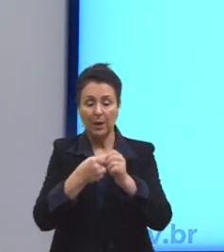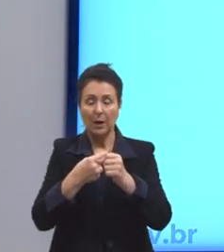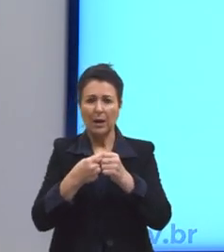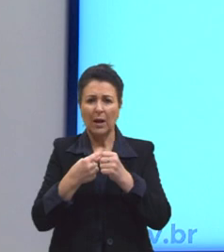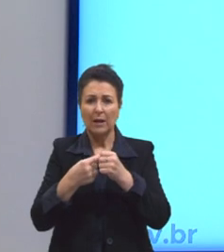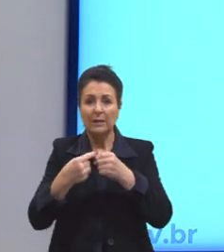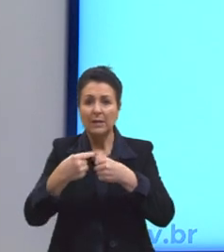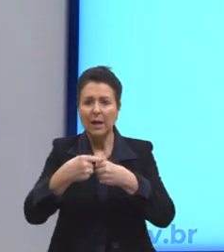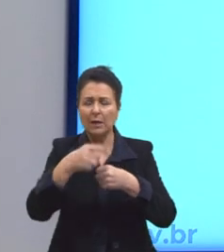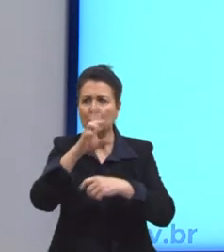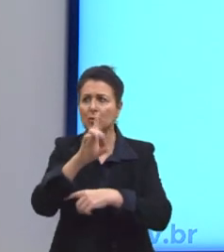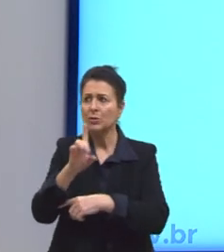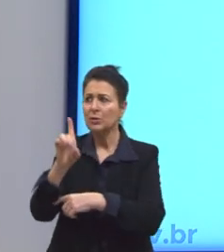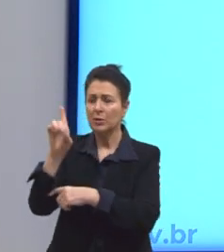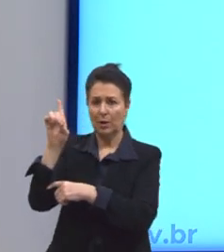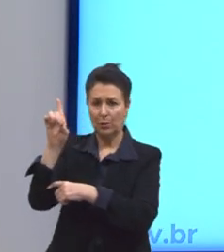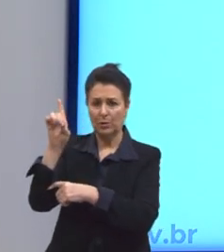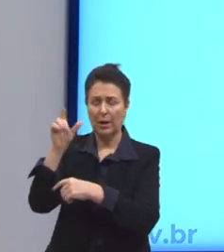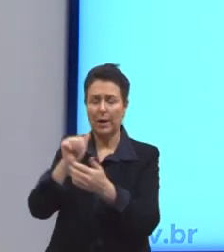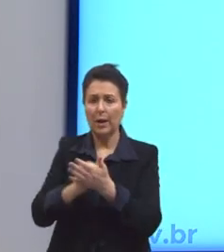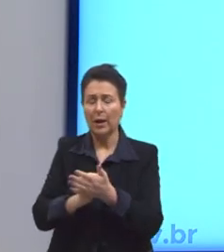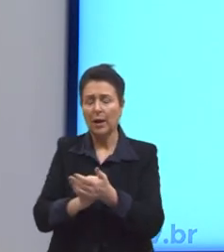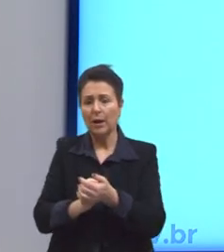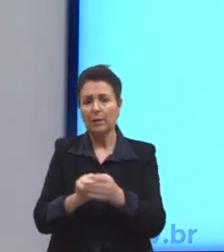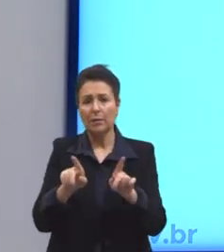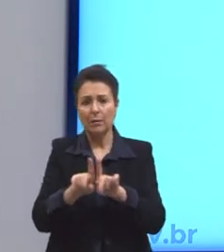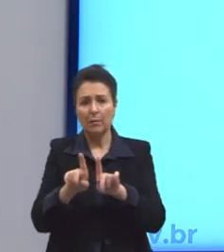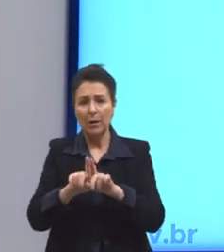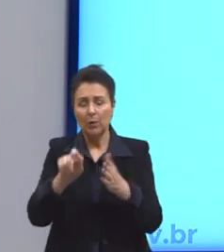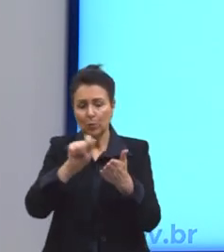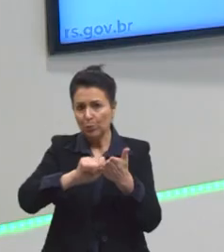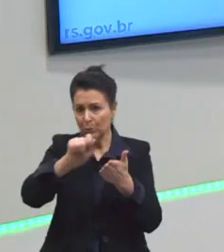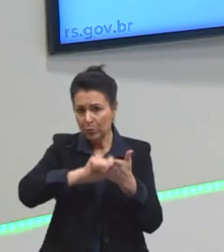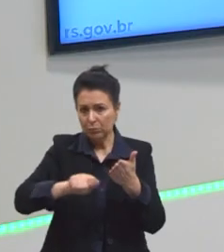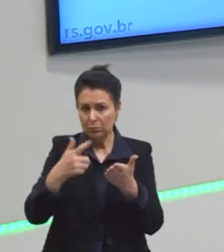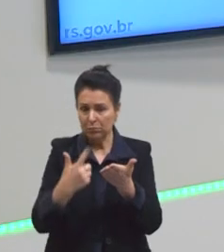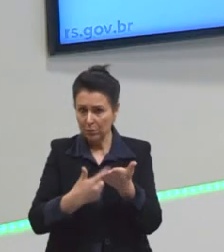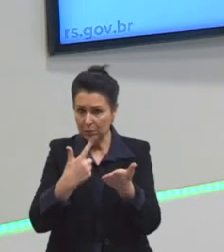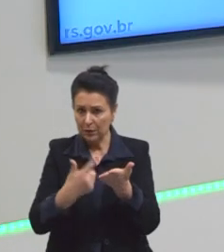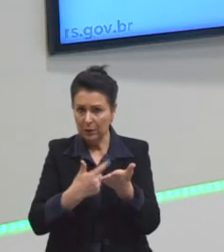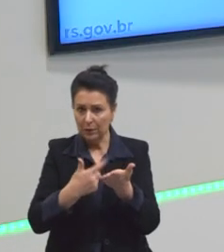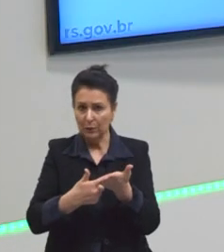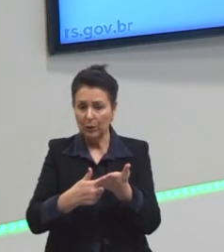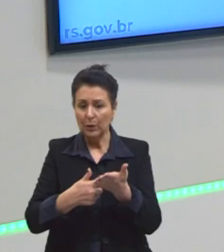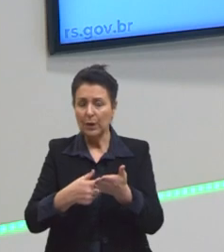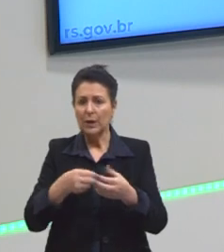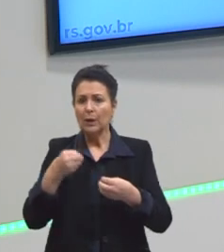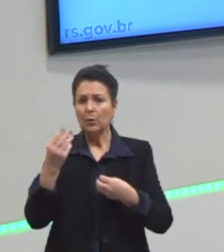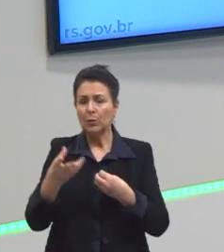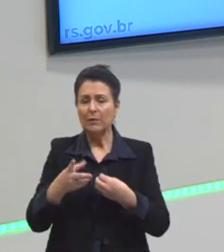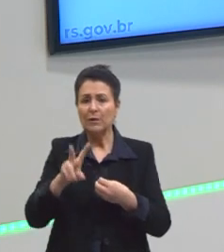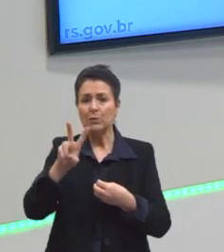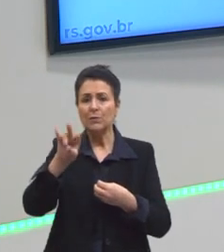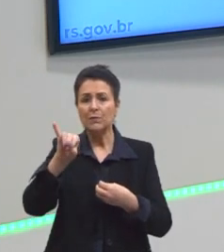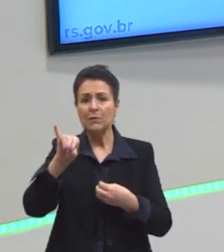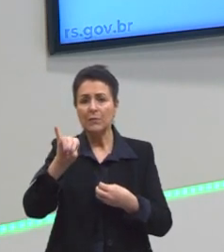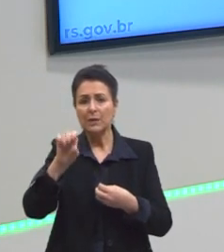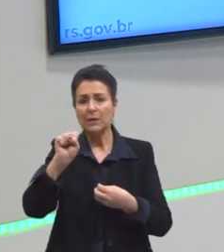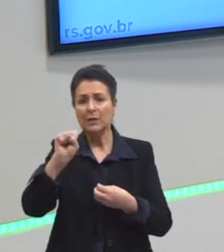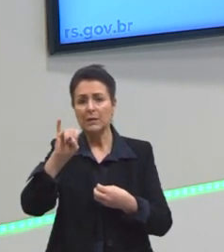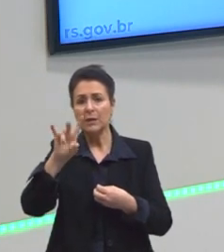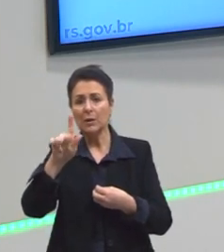Neto é um dos inscritos famosos Santo Agostinho ele escreve quando os visigodos em